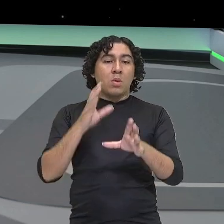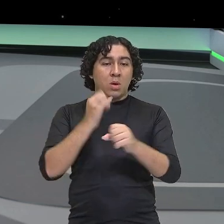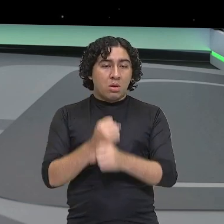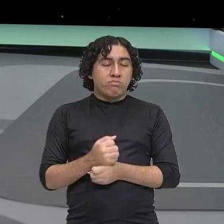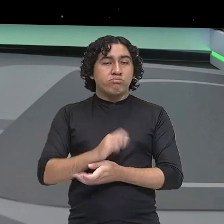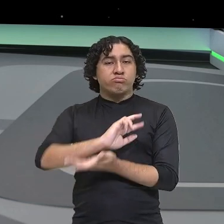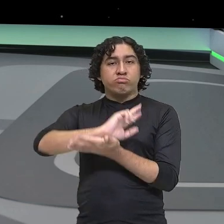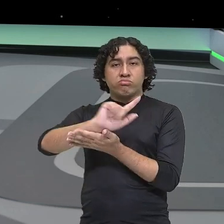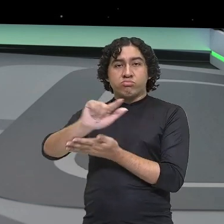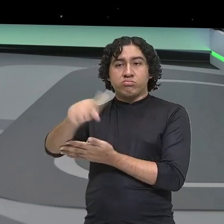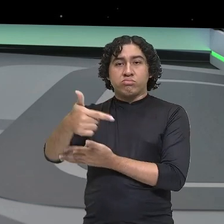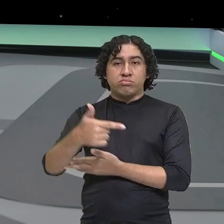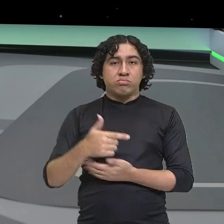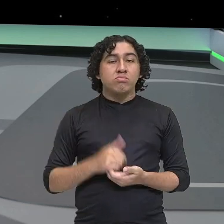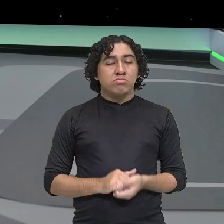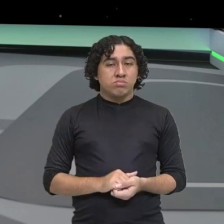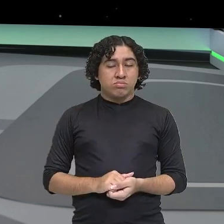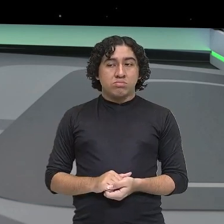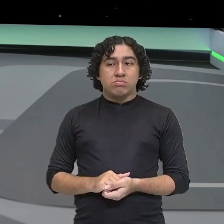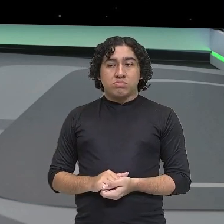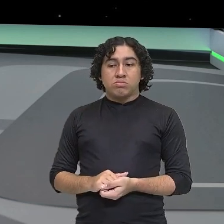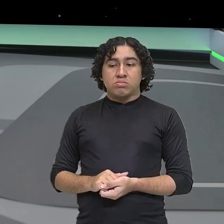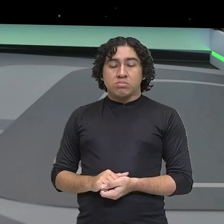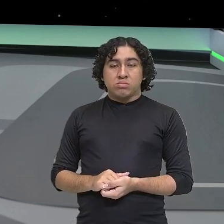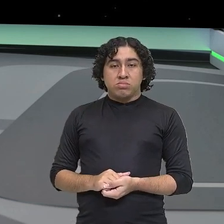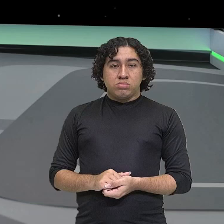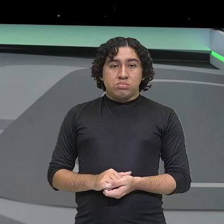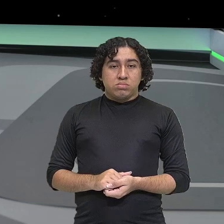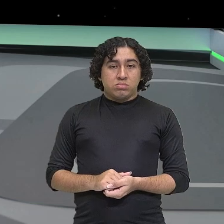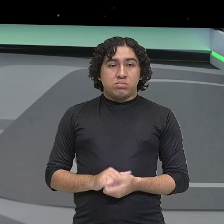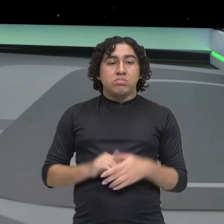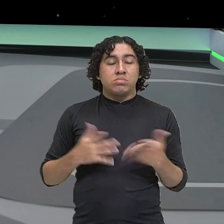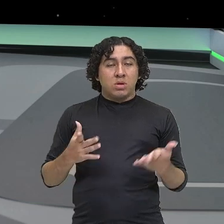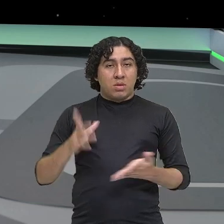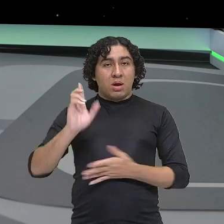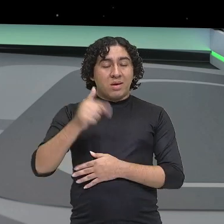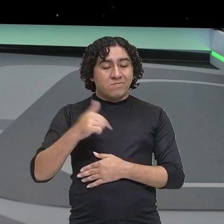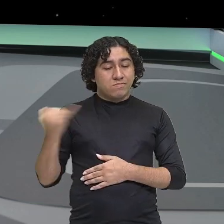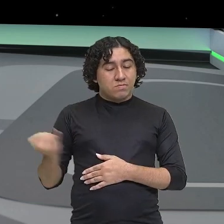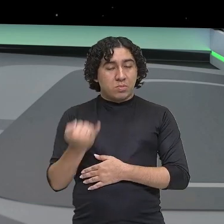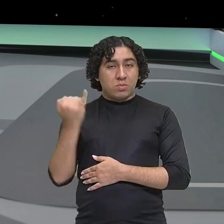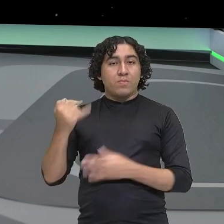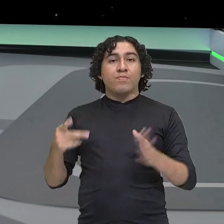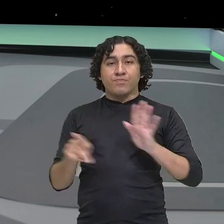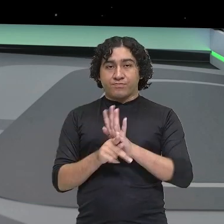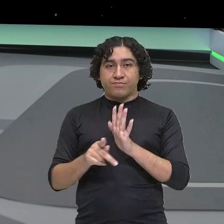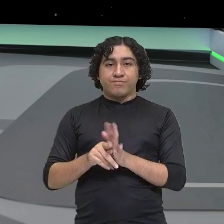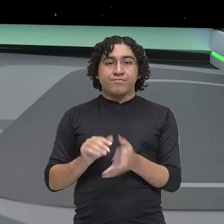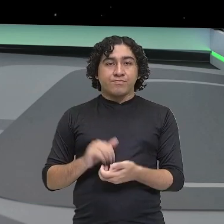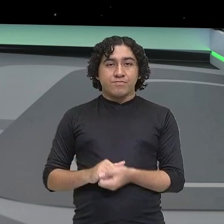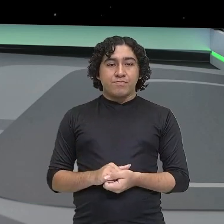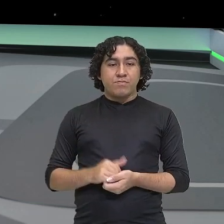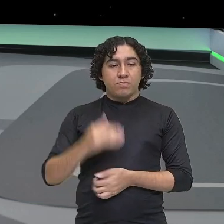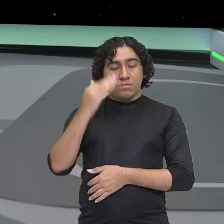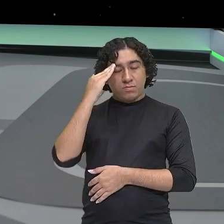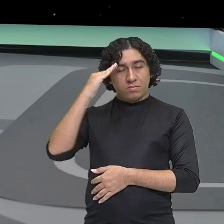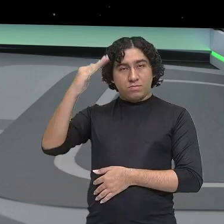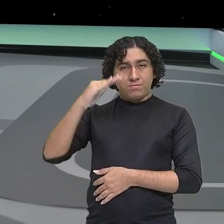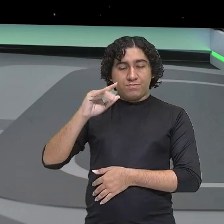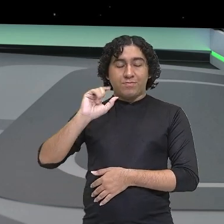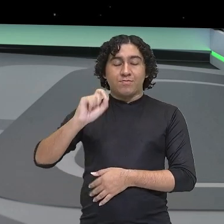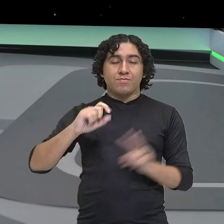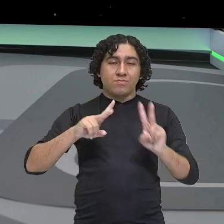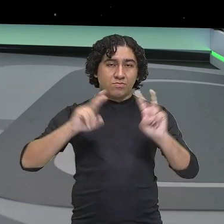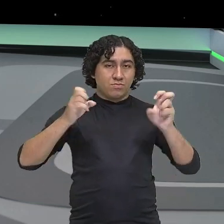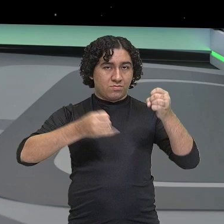entre outros. Então, a lei de gravitação ela é muito importante, principalmente para isso que eu